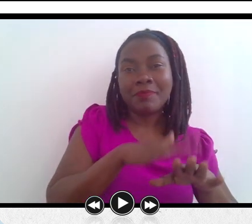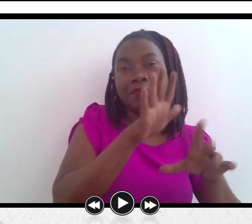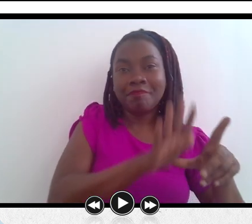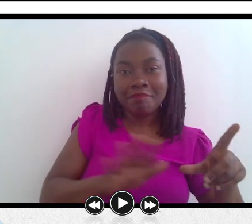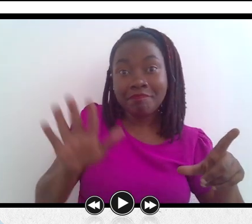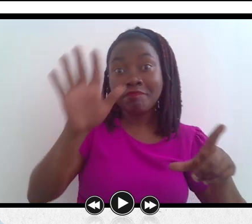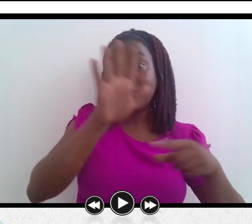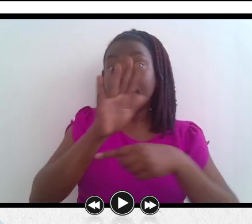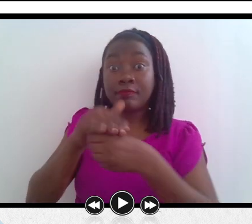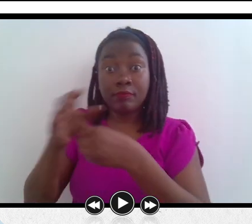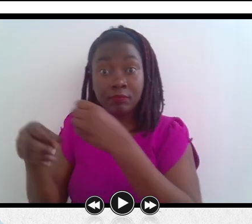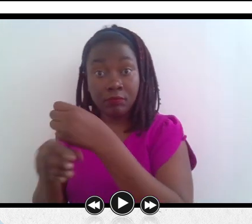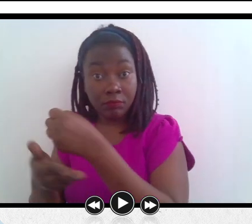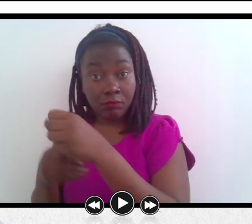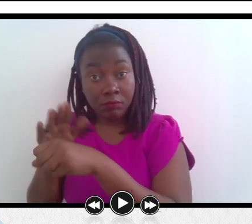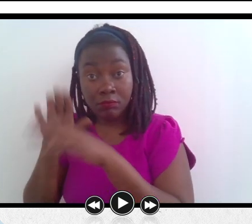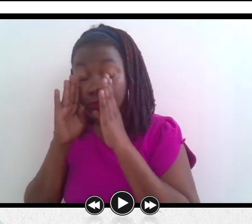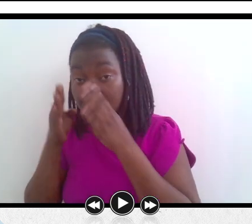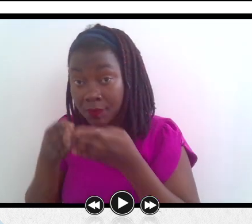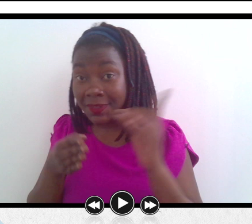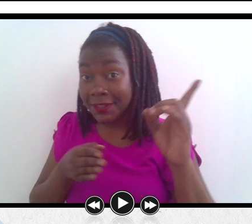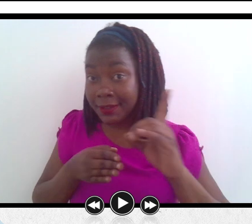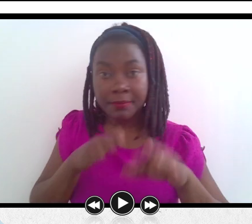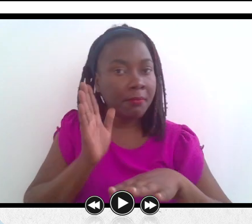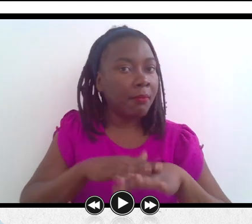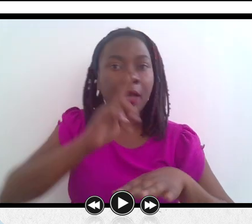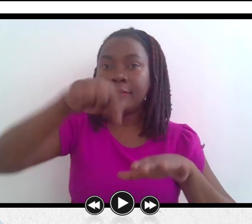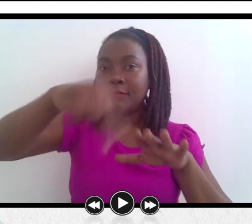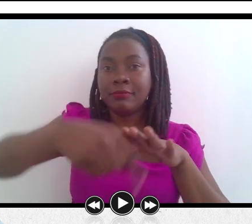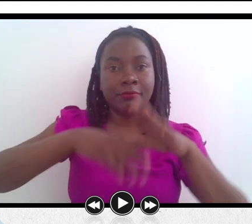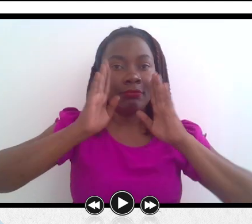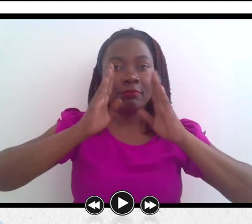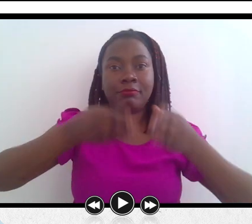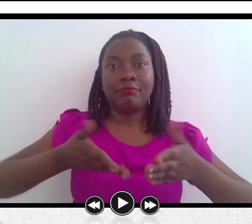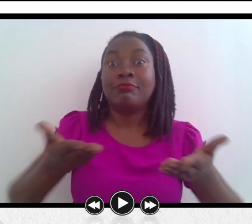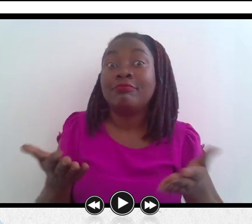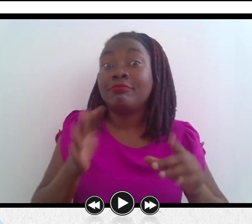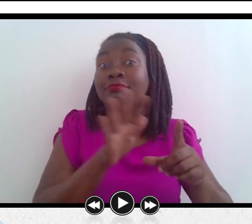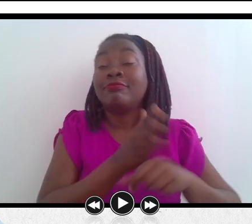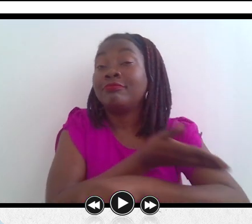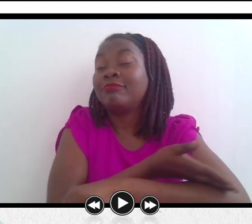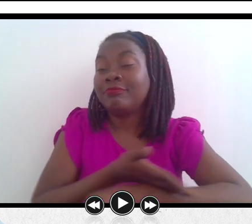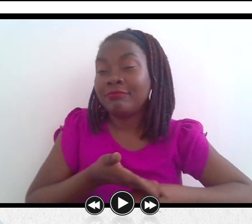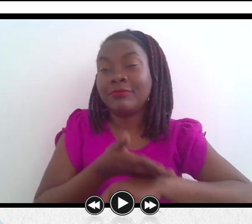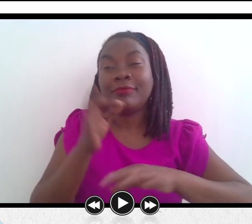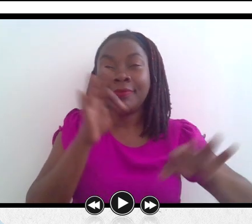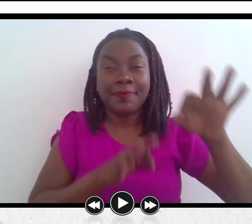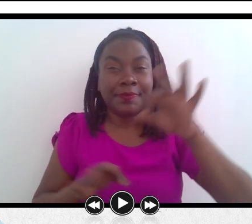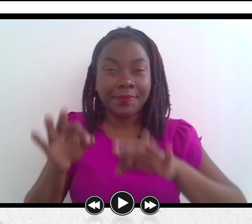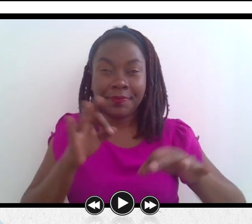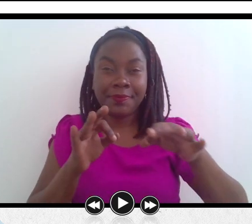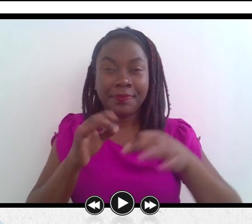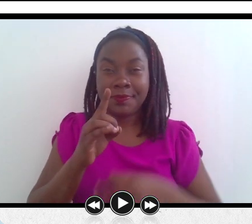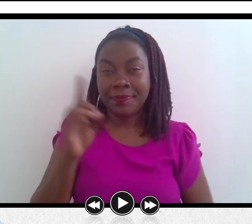saneamento básico já é um pouco mais específico, o plano de drenagem urbana mais específico ainda. E geralmente os planos de drenagem urbana,